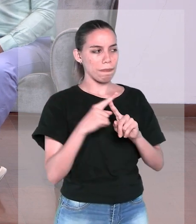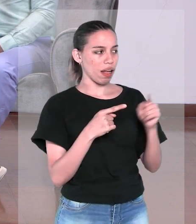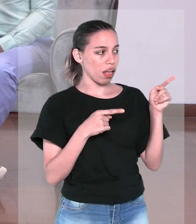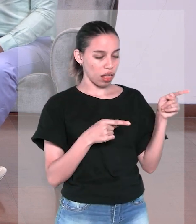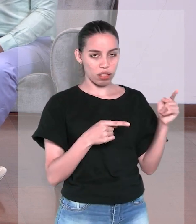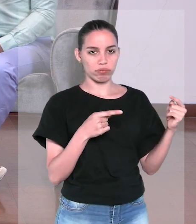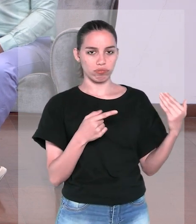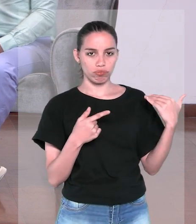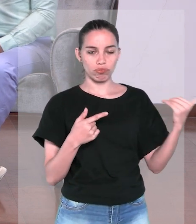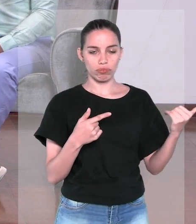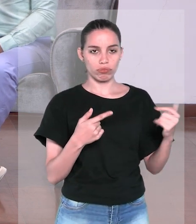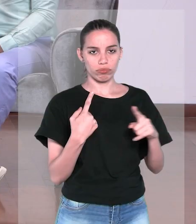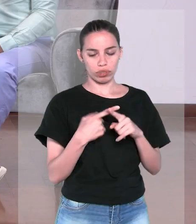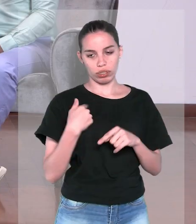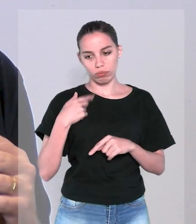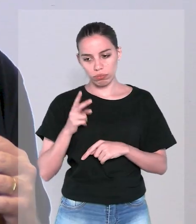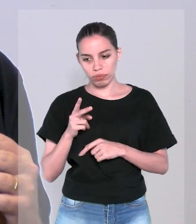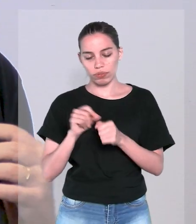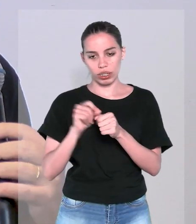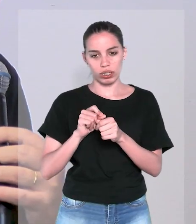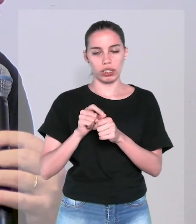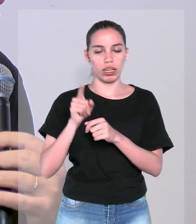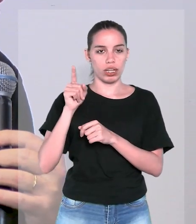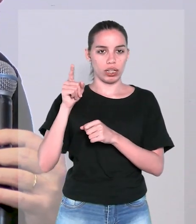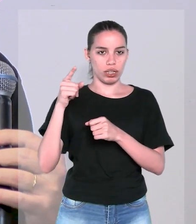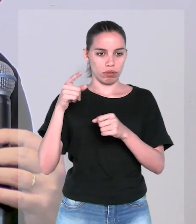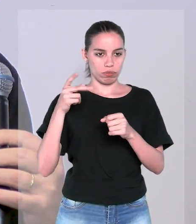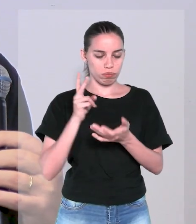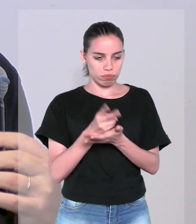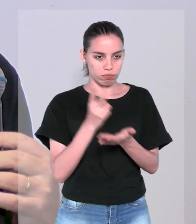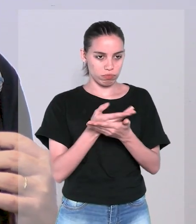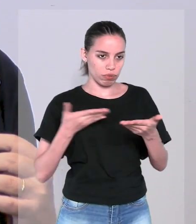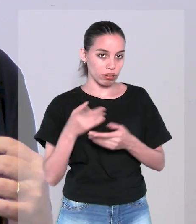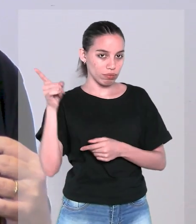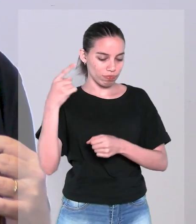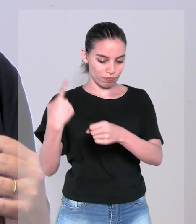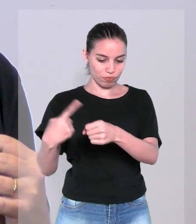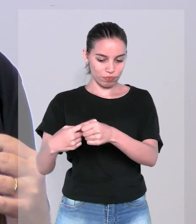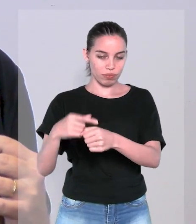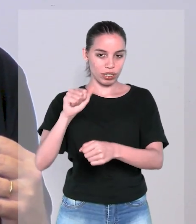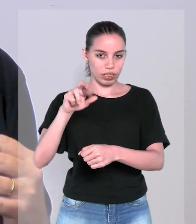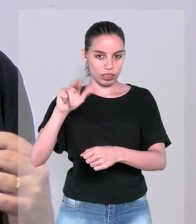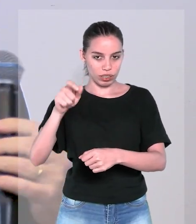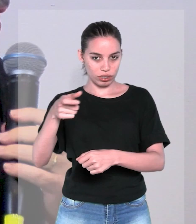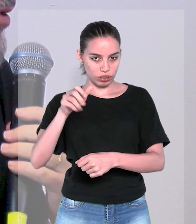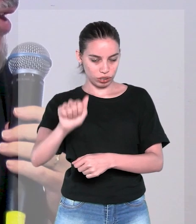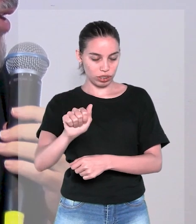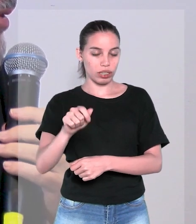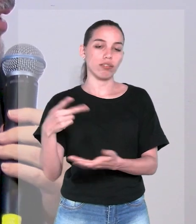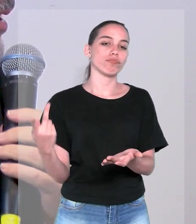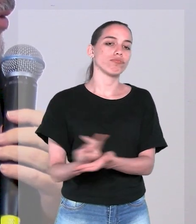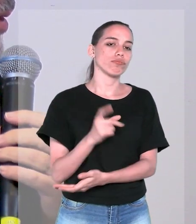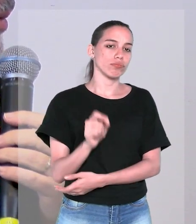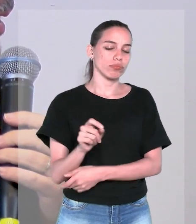dos escritores, dos professores da pedagogia, não foi? Acho que sim. Pedagogia, sim. E solicitaram trazer o Hugo. Isso nós estamos falando de